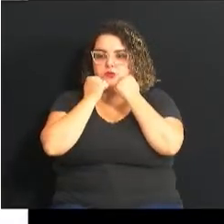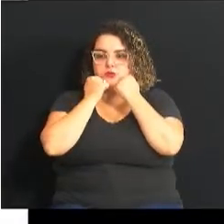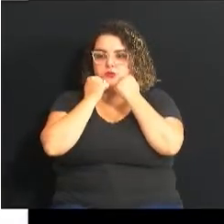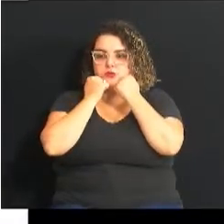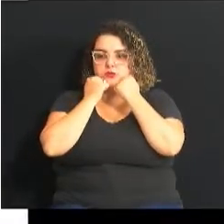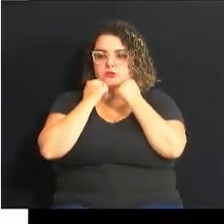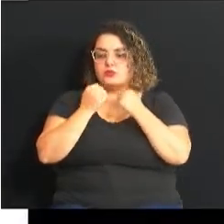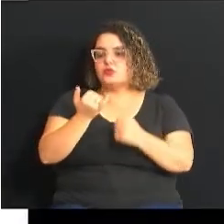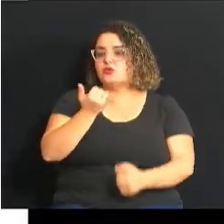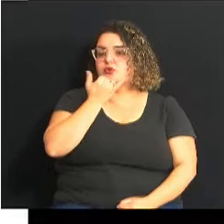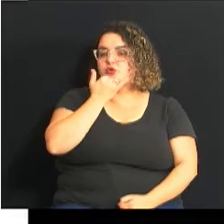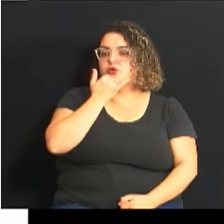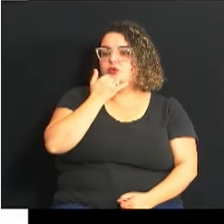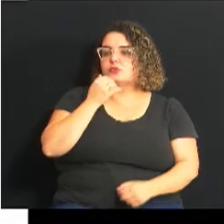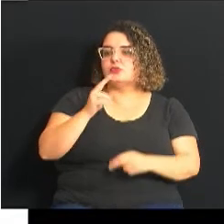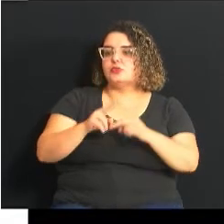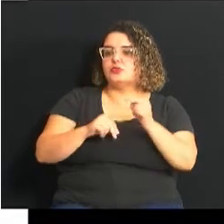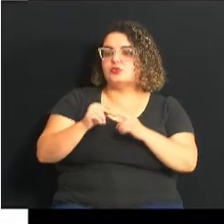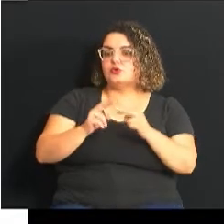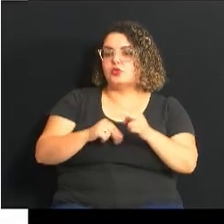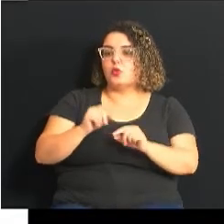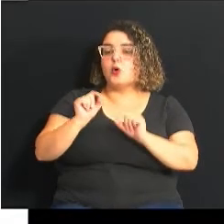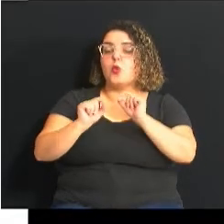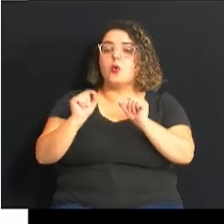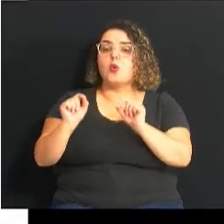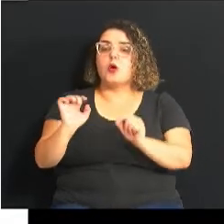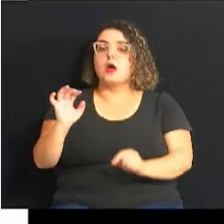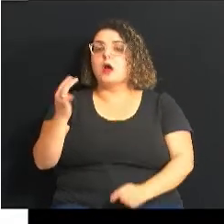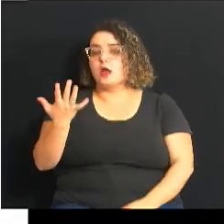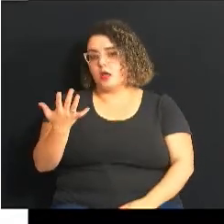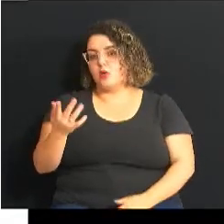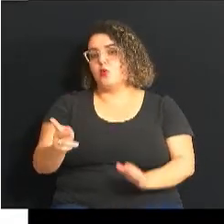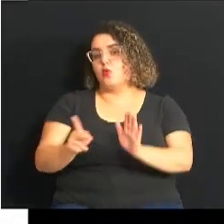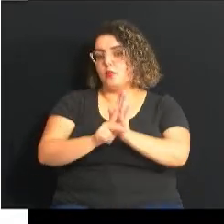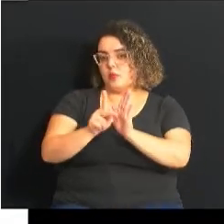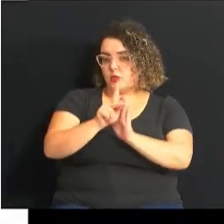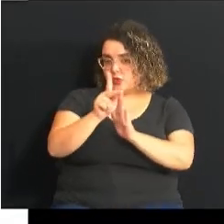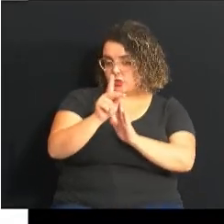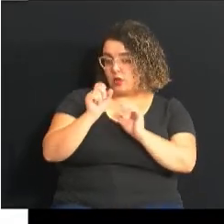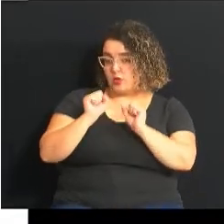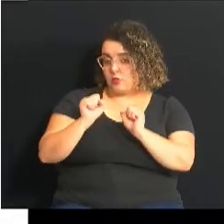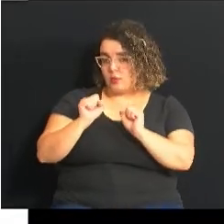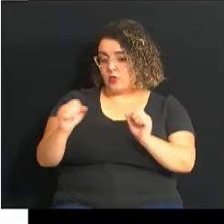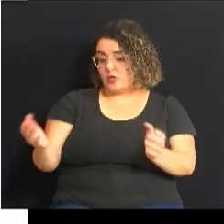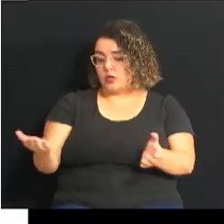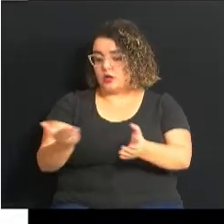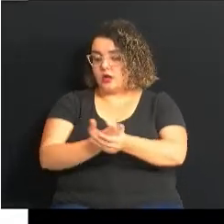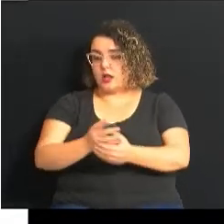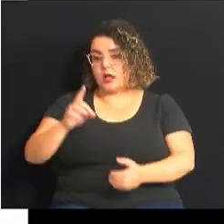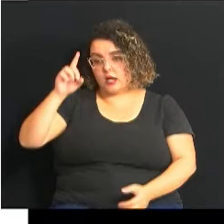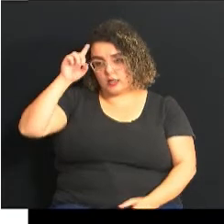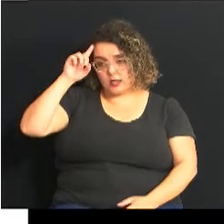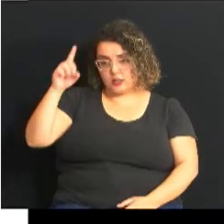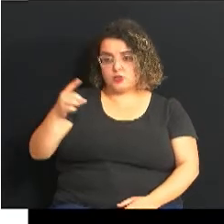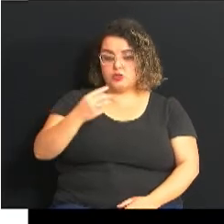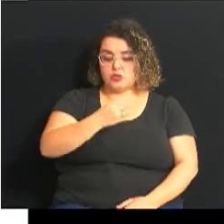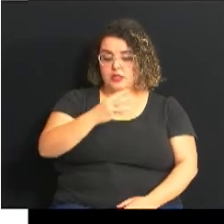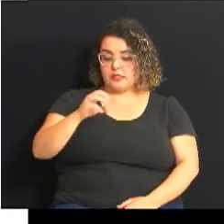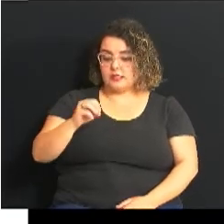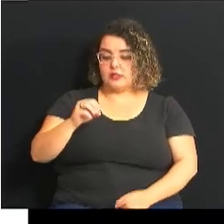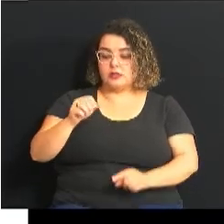desculpa, porque o que acontece? O projeto pode ser protocolado até o dia 30 de junho,